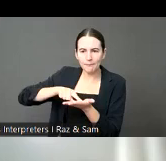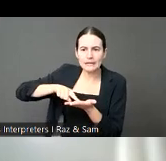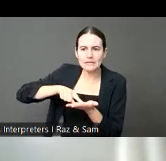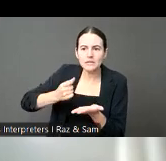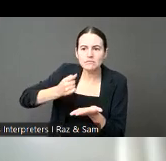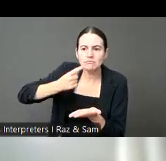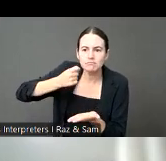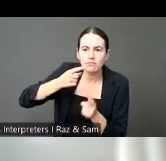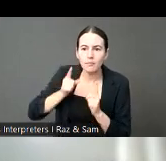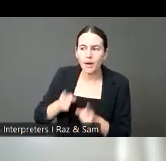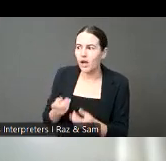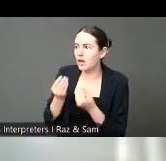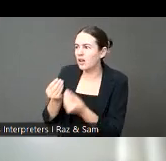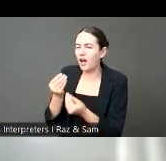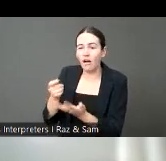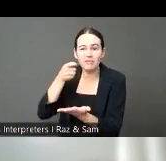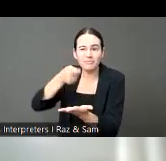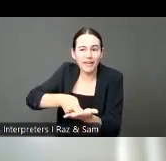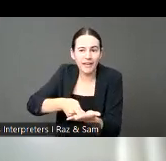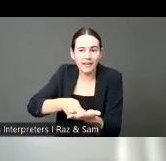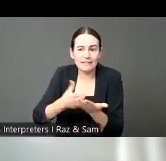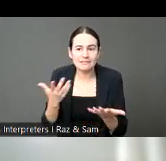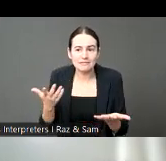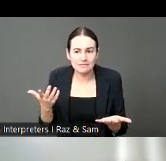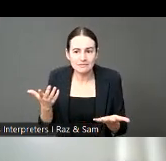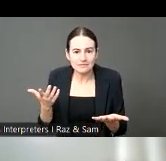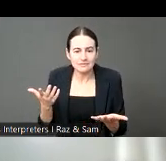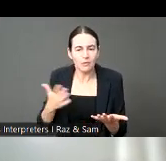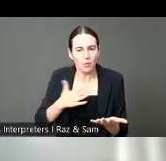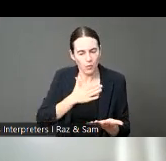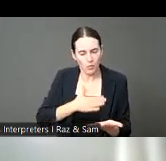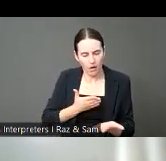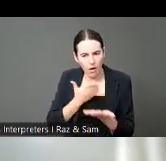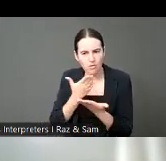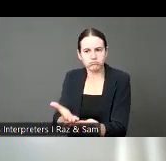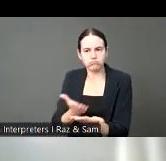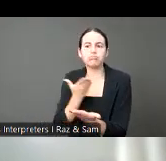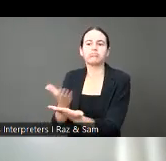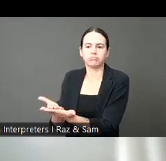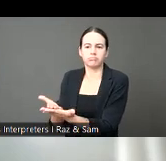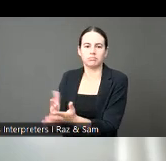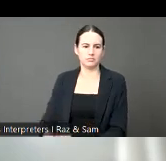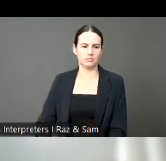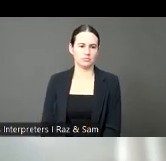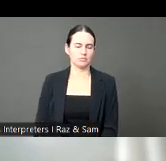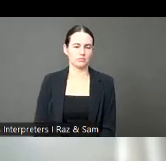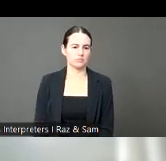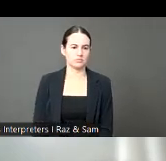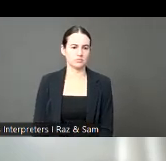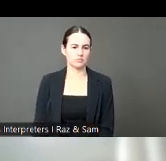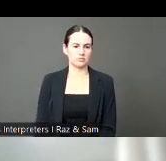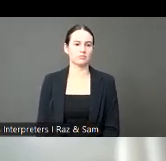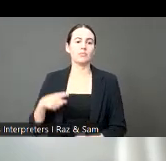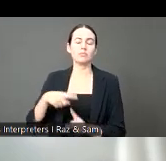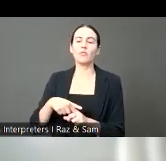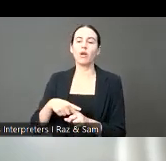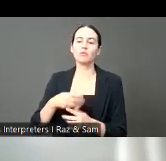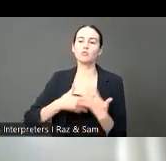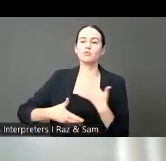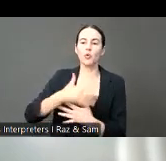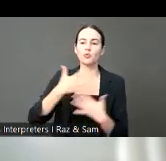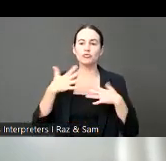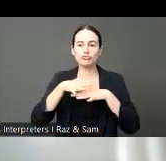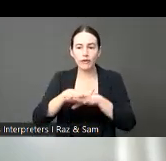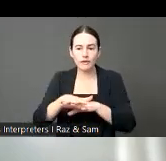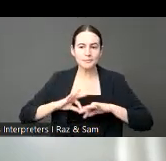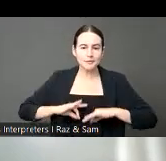eu destaco ainda o Ministério da Igualdade Racial, o Ministério dos Povos Indígenas, o Ministério das Mulheres, que tem políticas